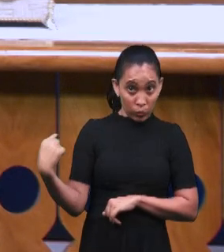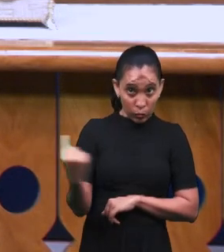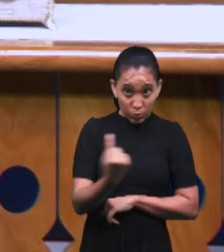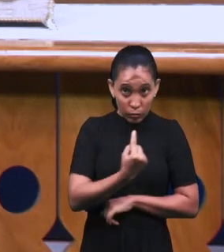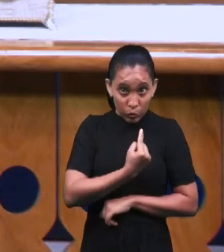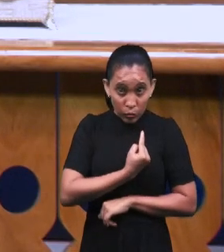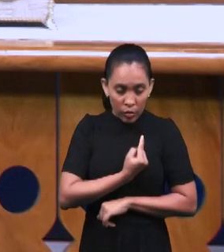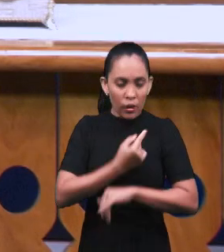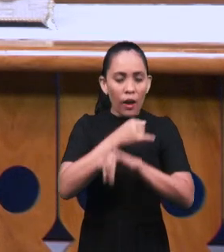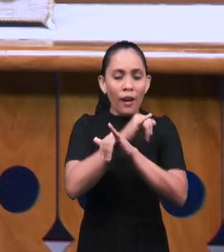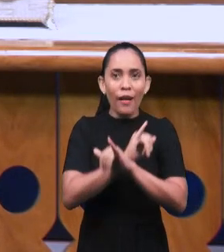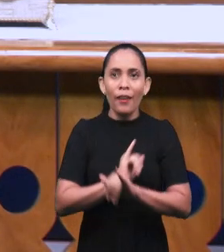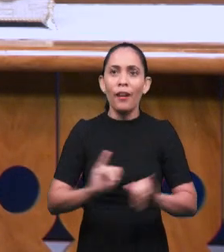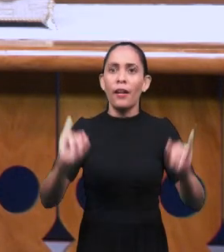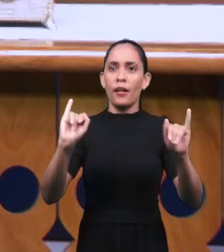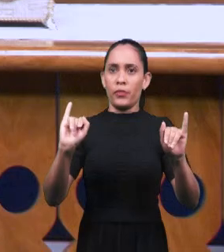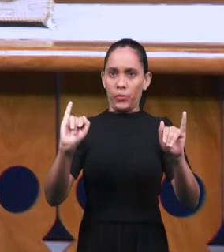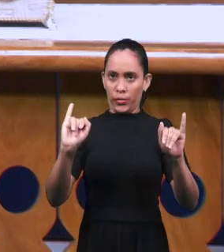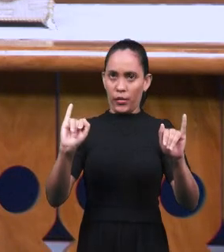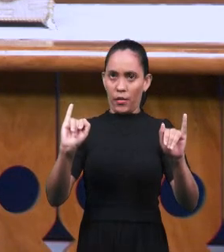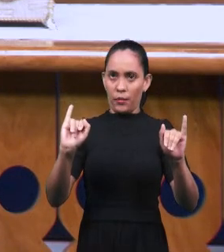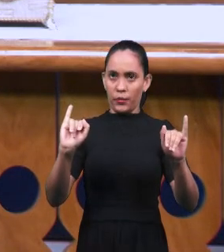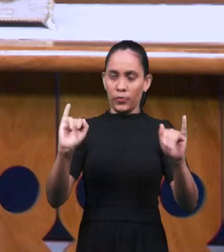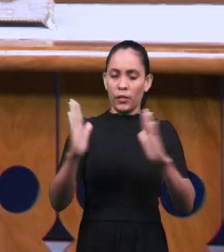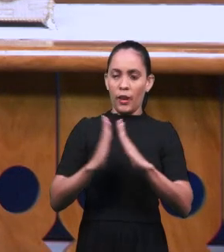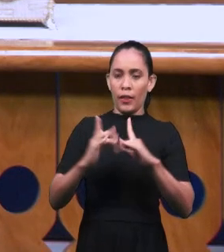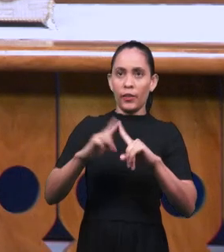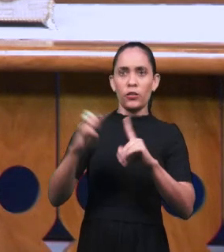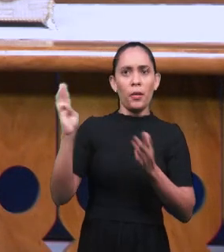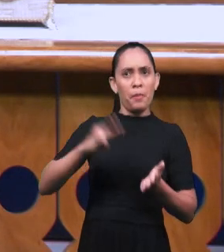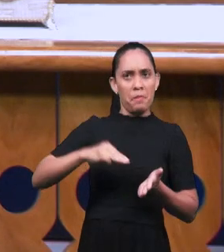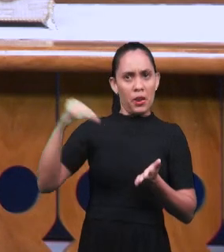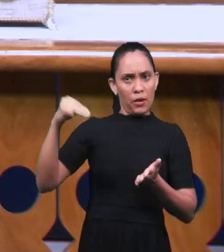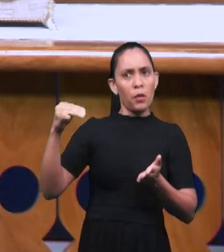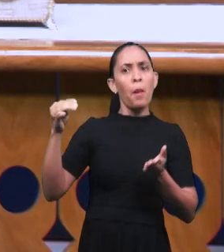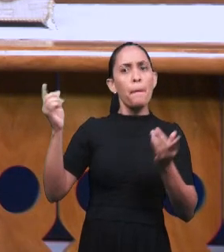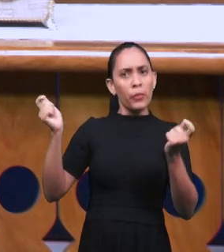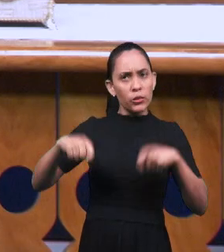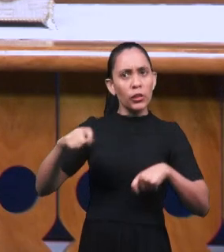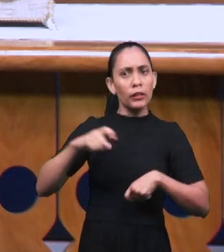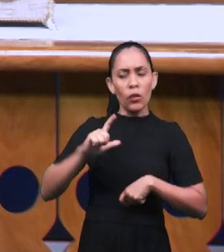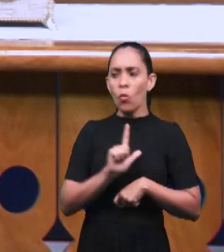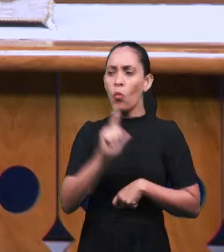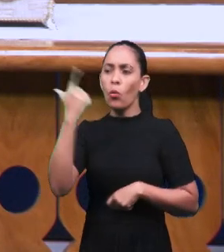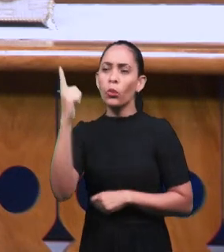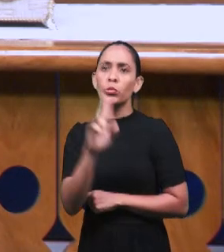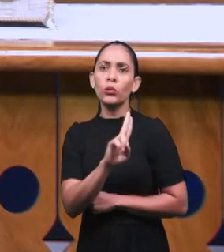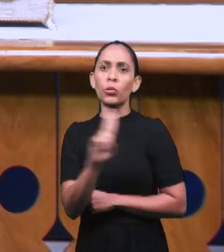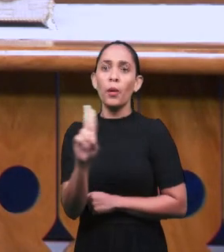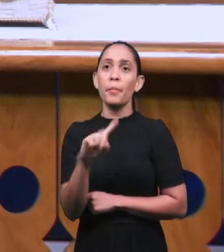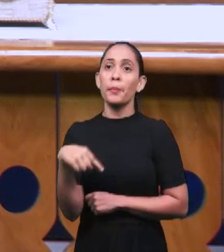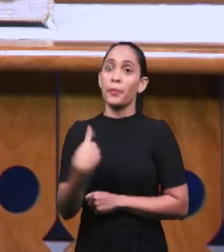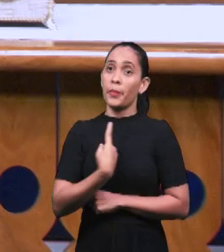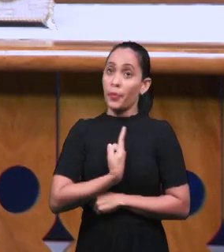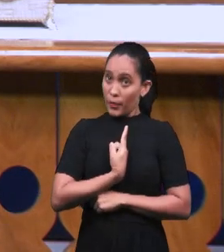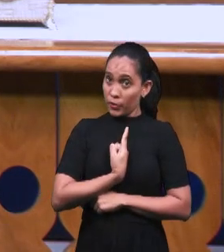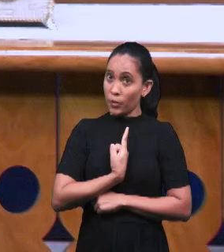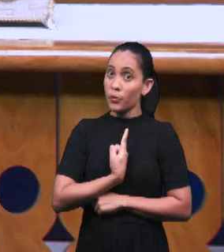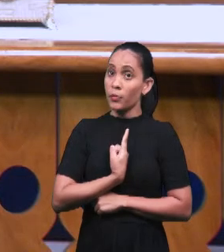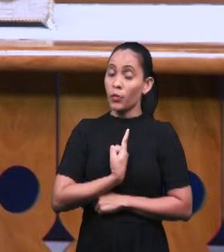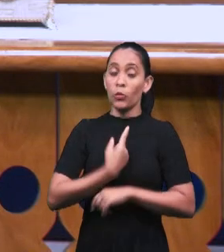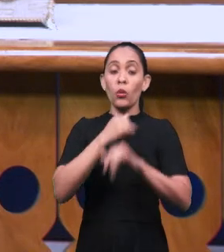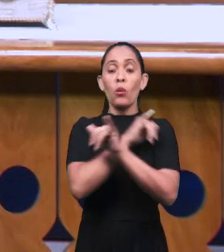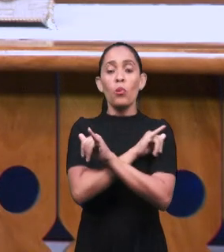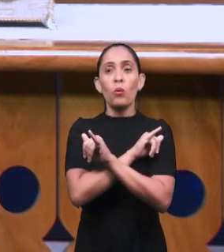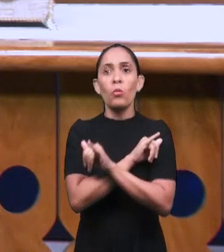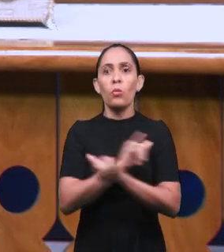estamos proclamando o nome de Igreja Maranata, podíamos ter outro nome, mas estamos falando de Igreja Cristã Maranata como uma